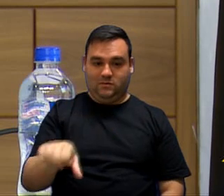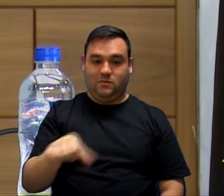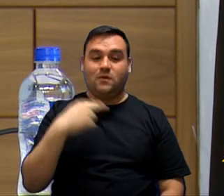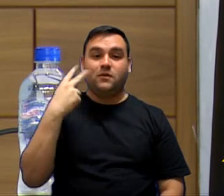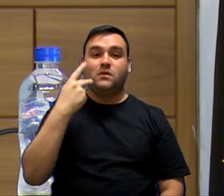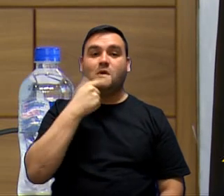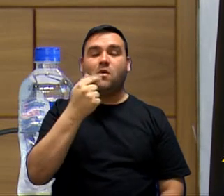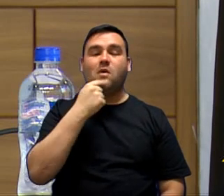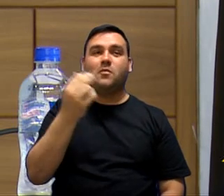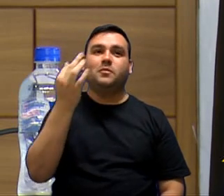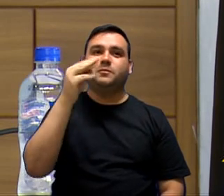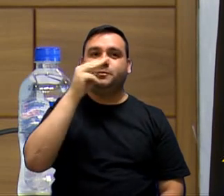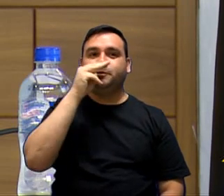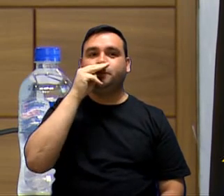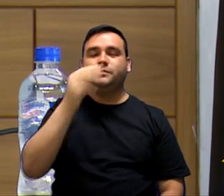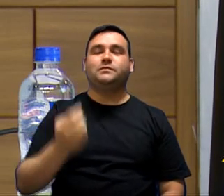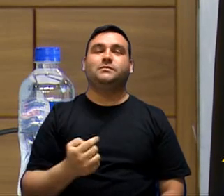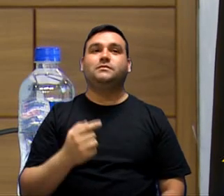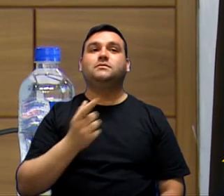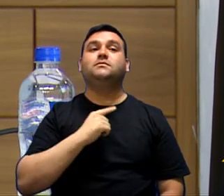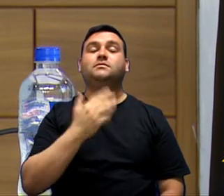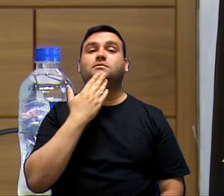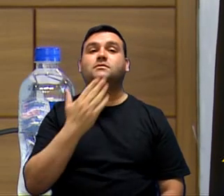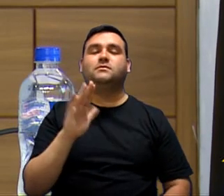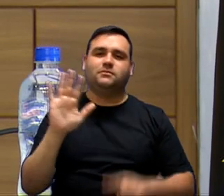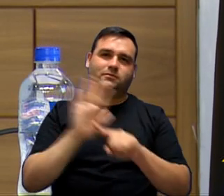222/2019 do vereador José Francisco Martinez.